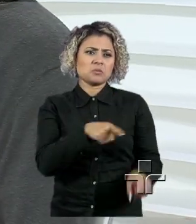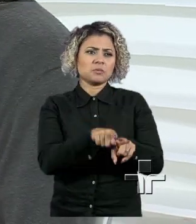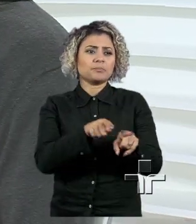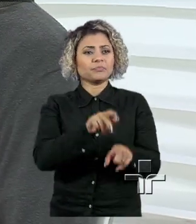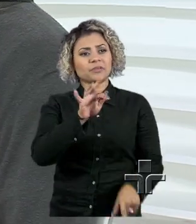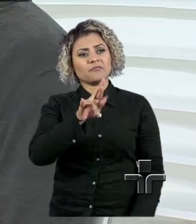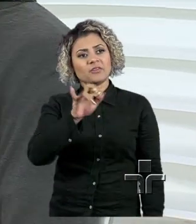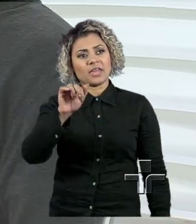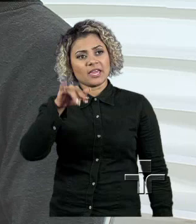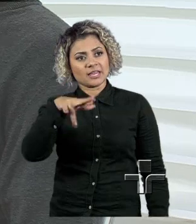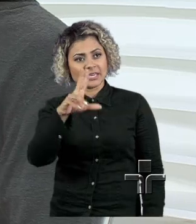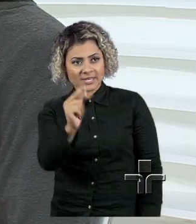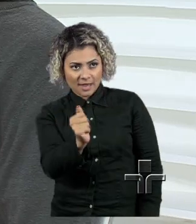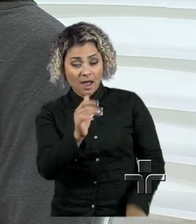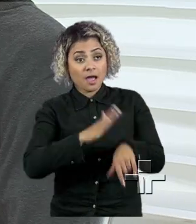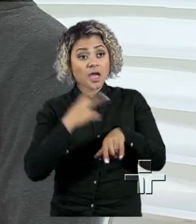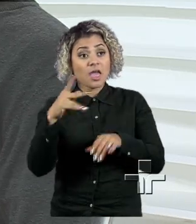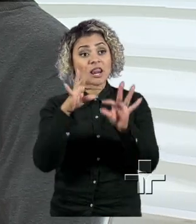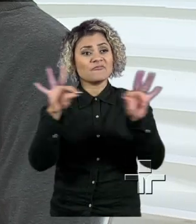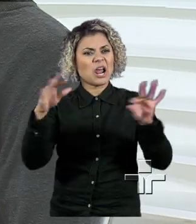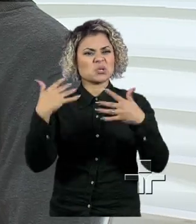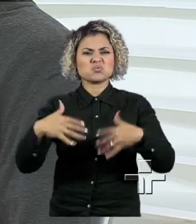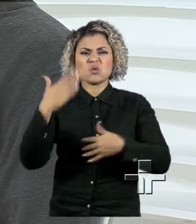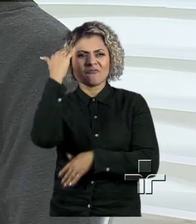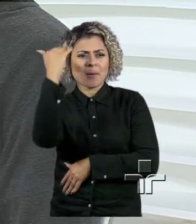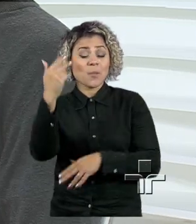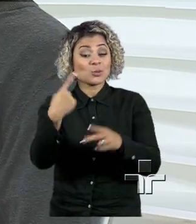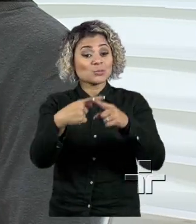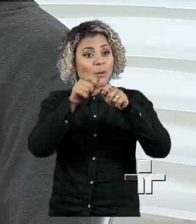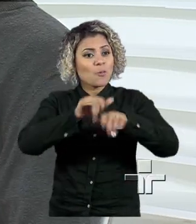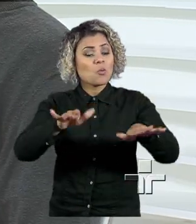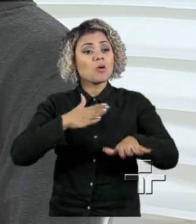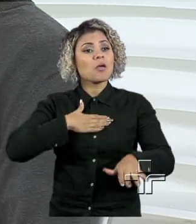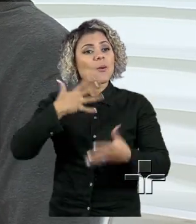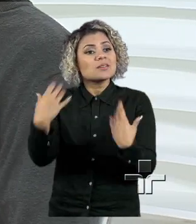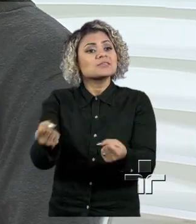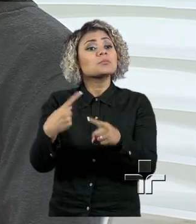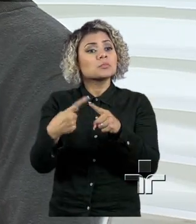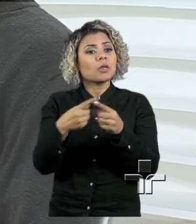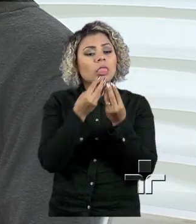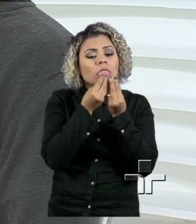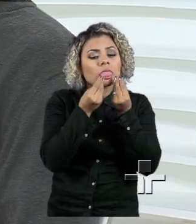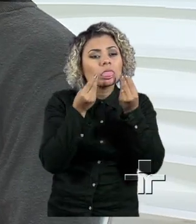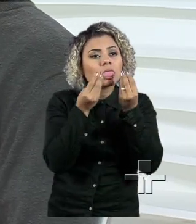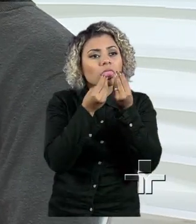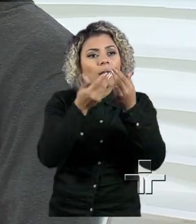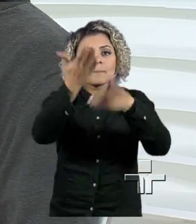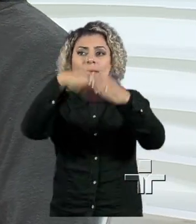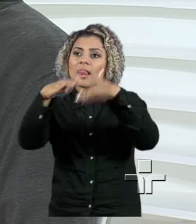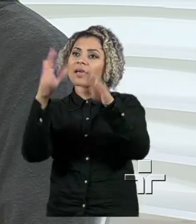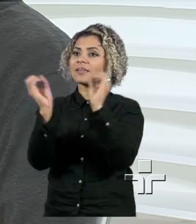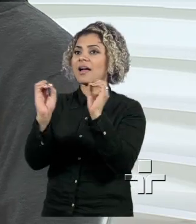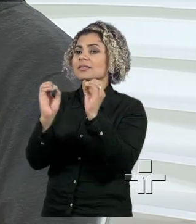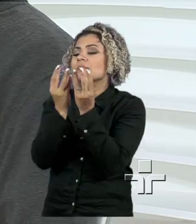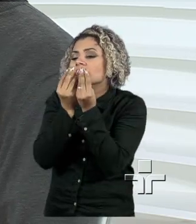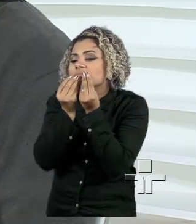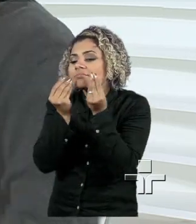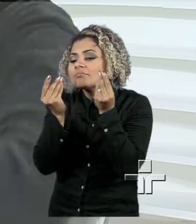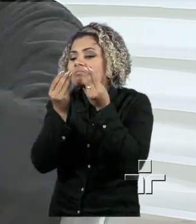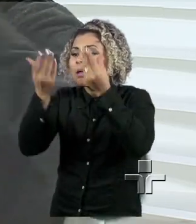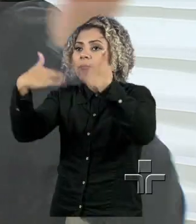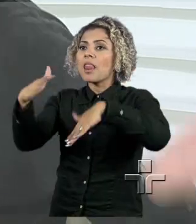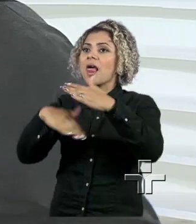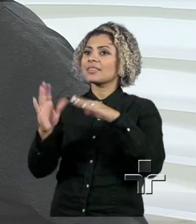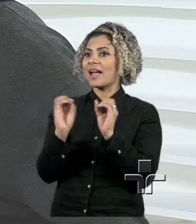Ferreirinha, que ele tem uma frase que é um mantra para nós, que diz o seguinte: o paladar não retrocede. Depois que você come coisa boa, meu amigo,